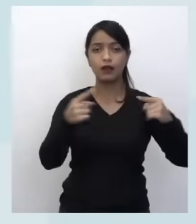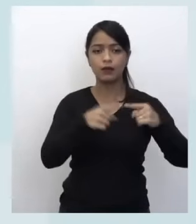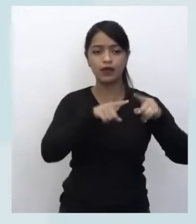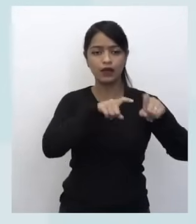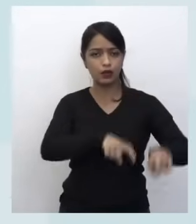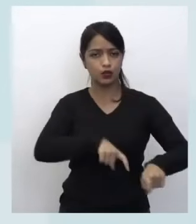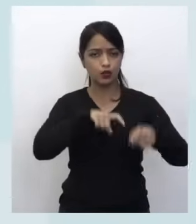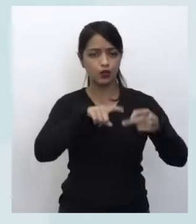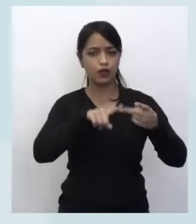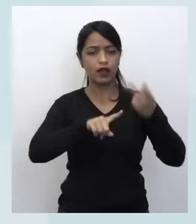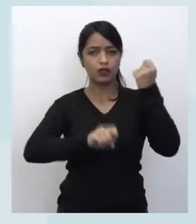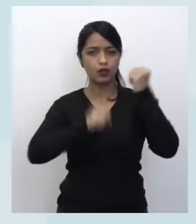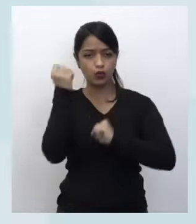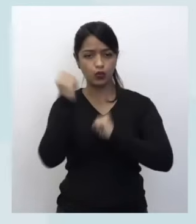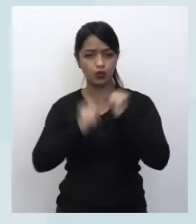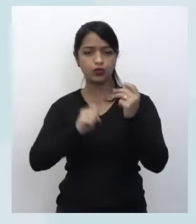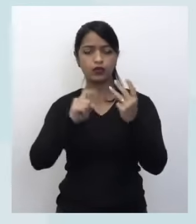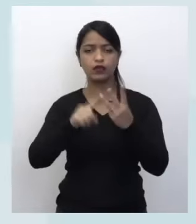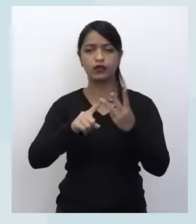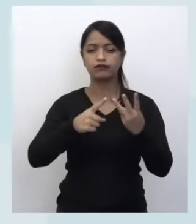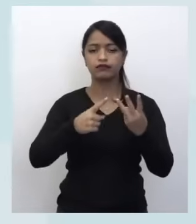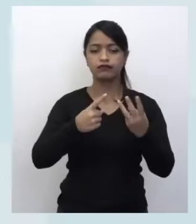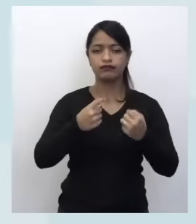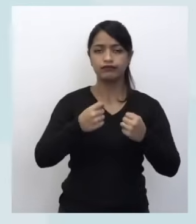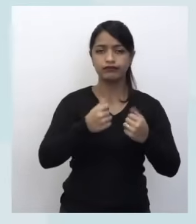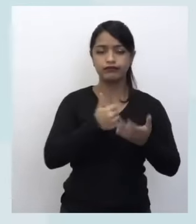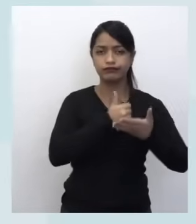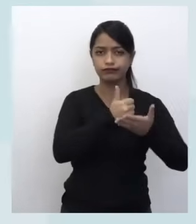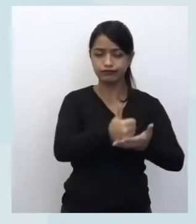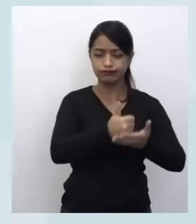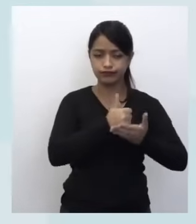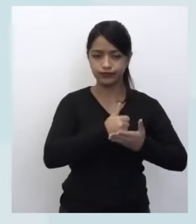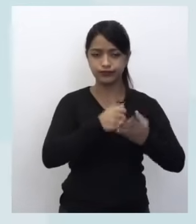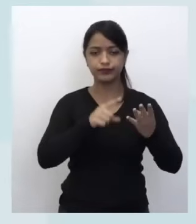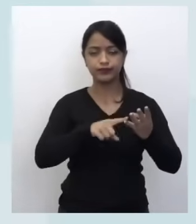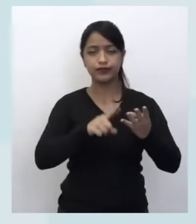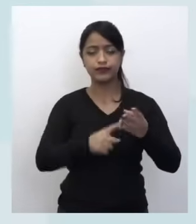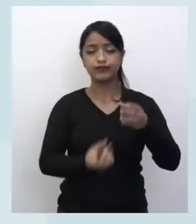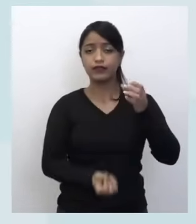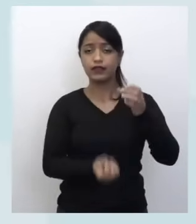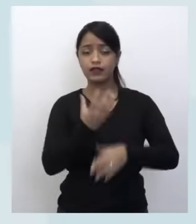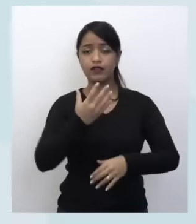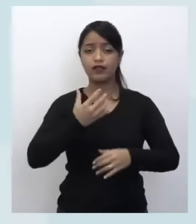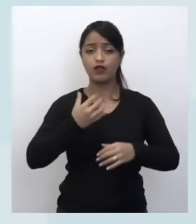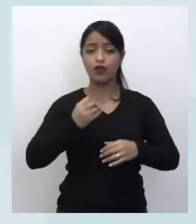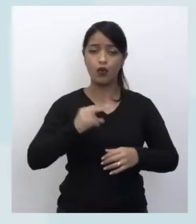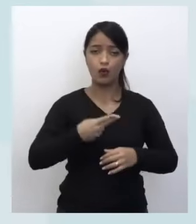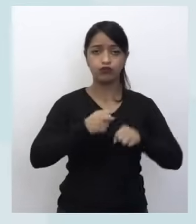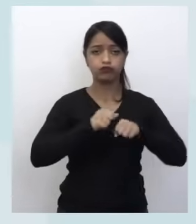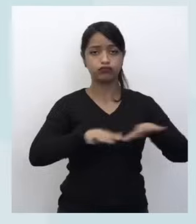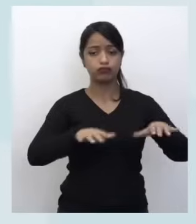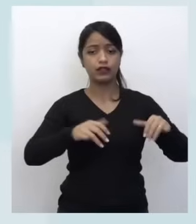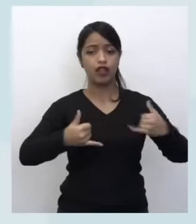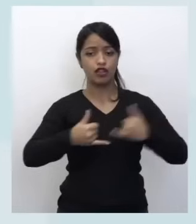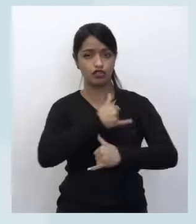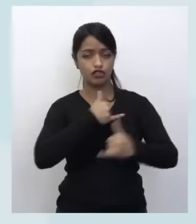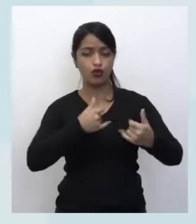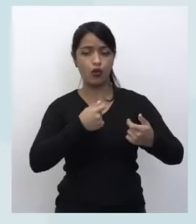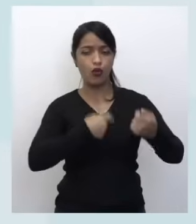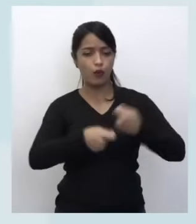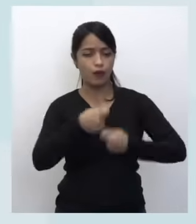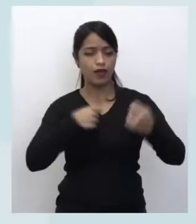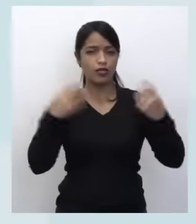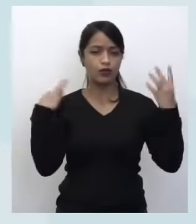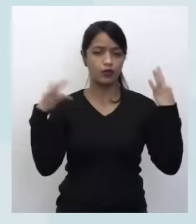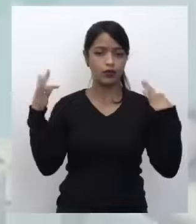agricultura, indústria, transporte, geração e transmissão de energia, comércio, turismo, educação,